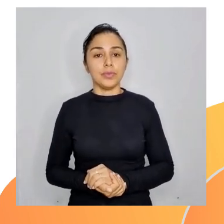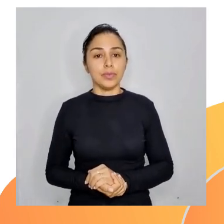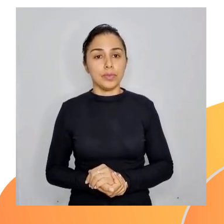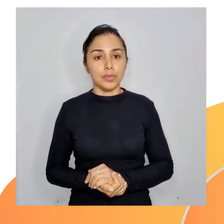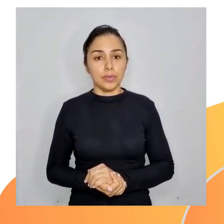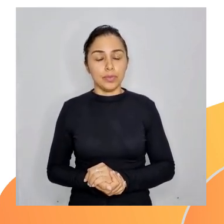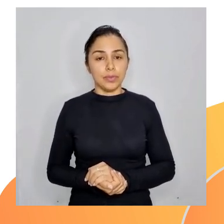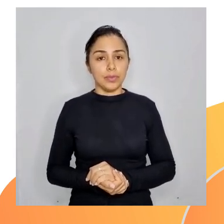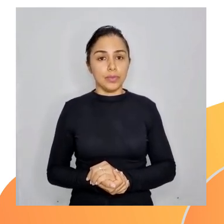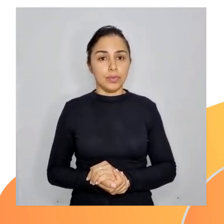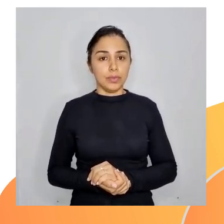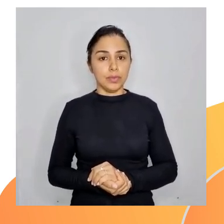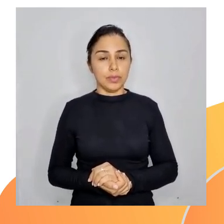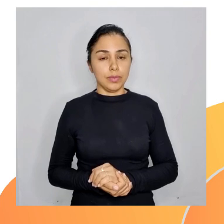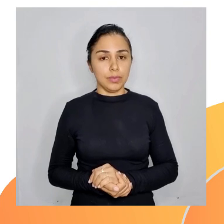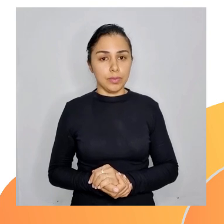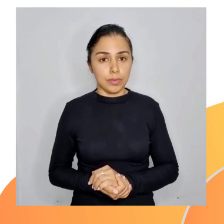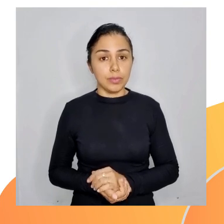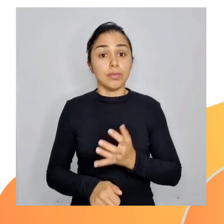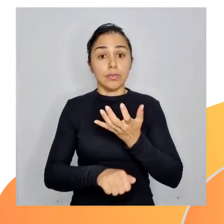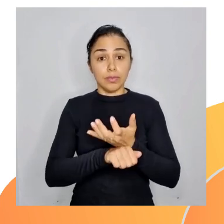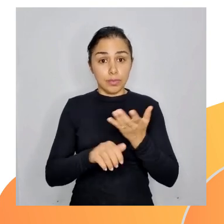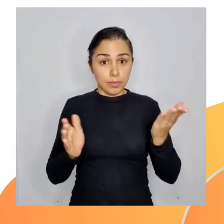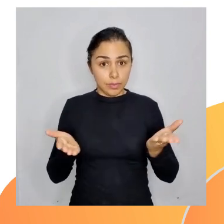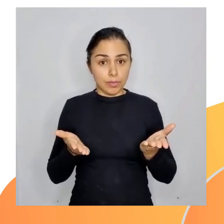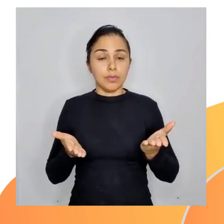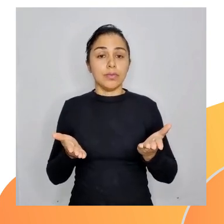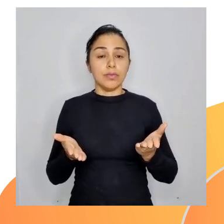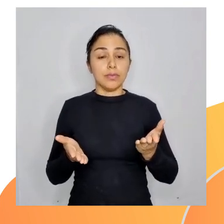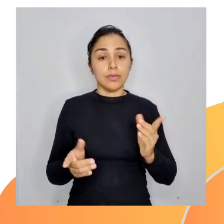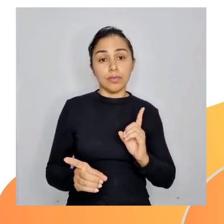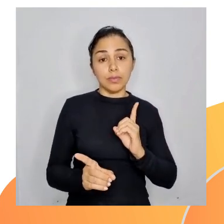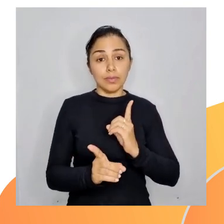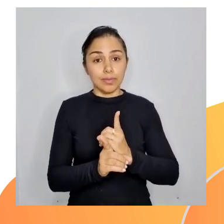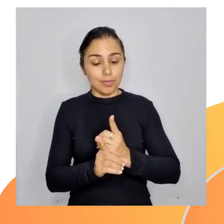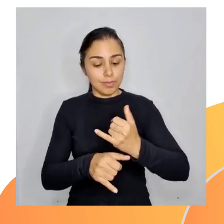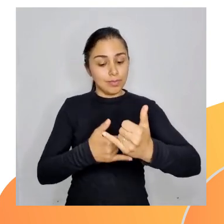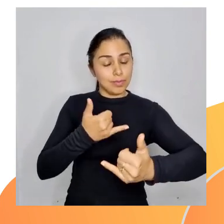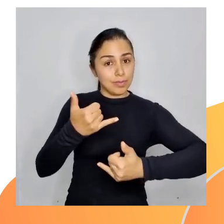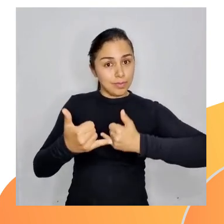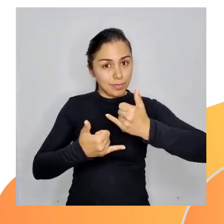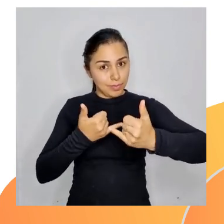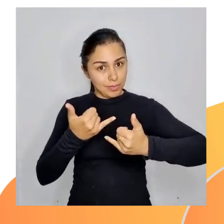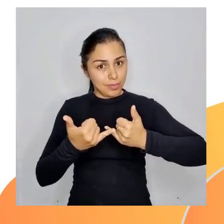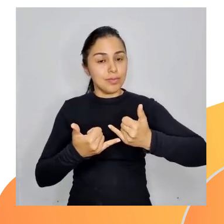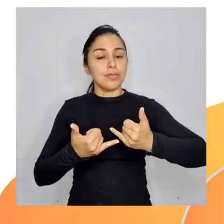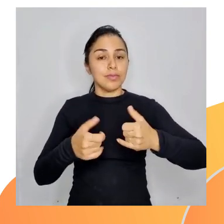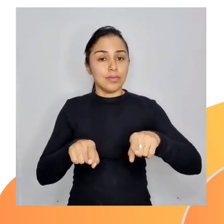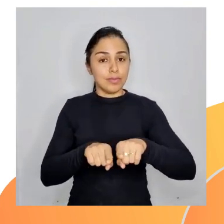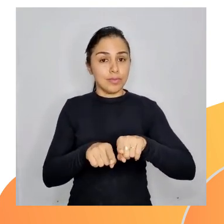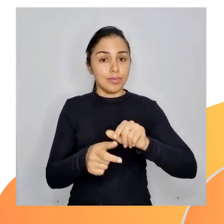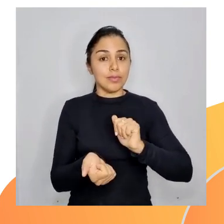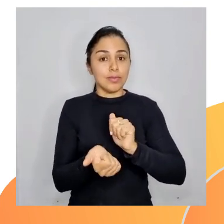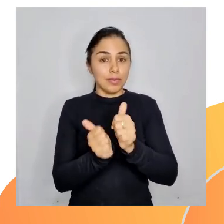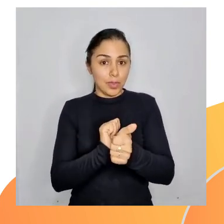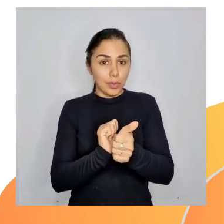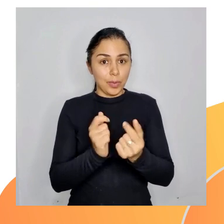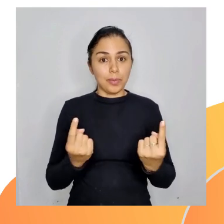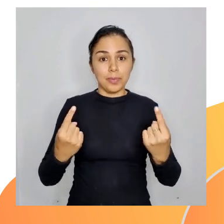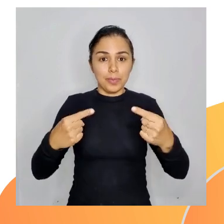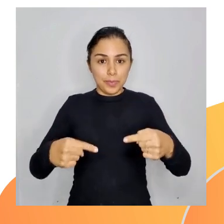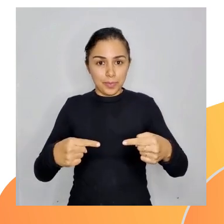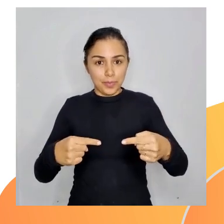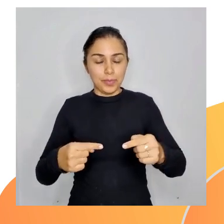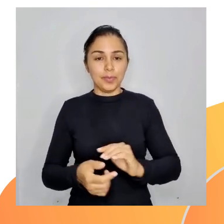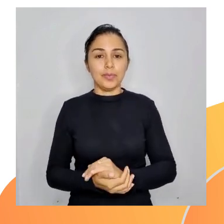temática que nós vamos trabalhar essa disciplina está presente dentro das brincadeiras e jogos. Então vamos lá